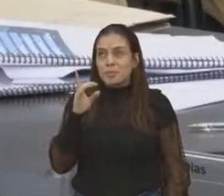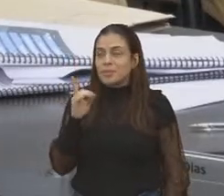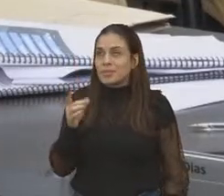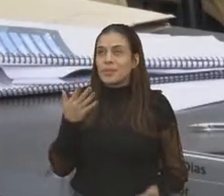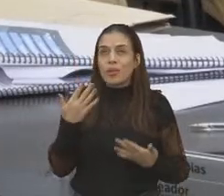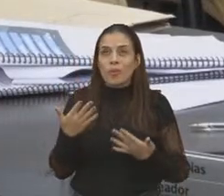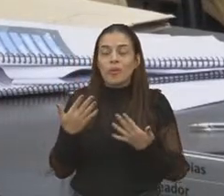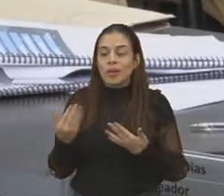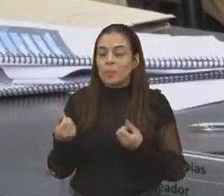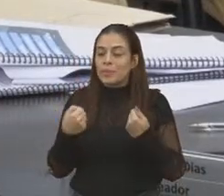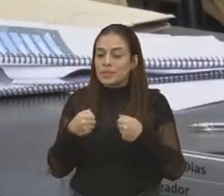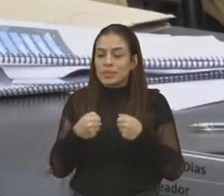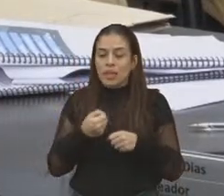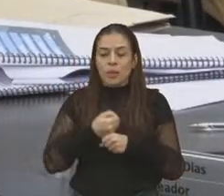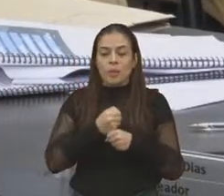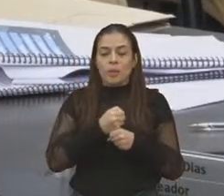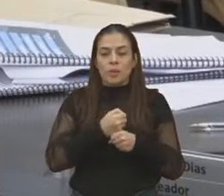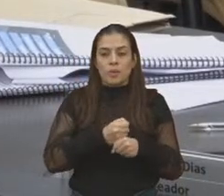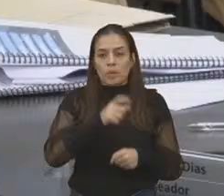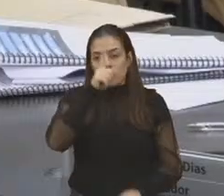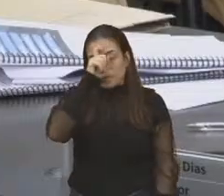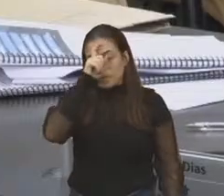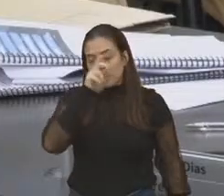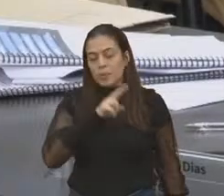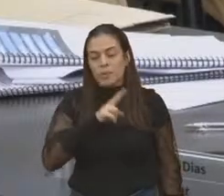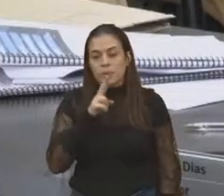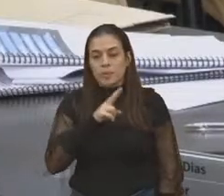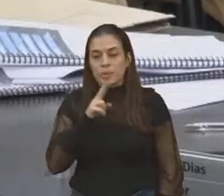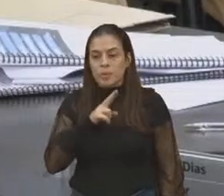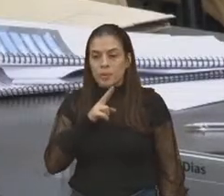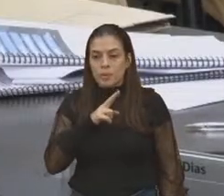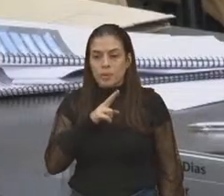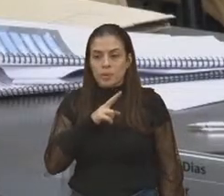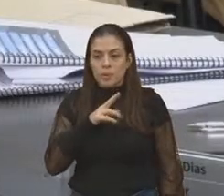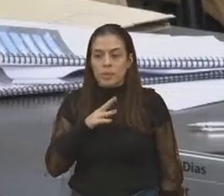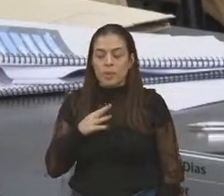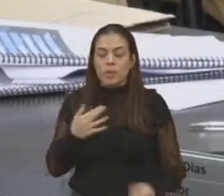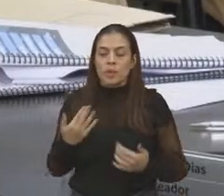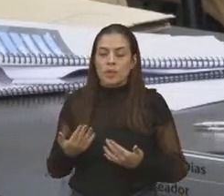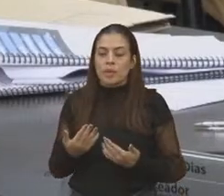esse pronto-socorro, a população aguarda ansiosamente, como diz o Valmir.